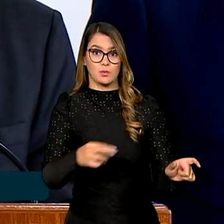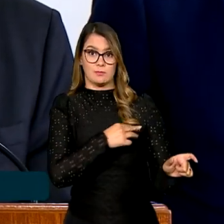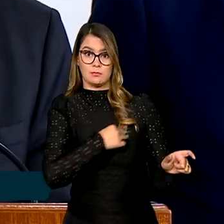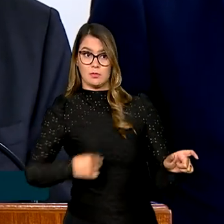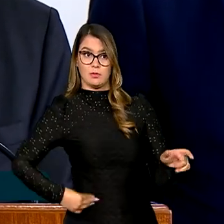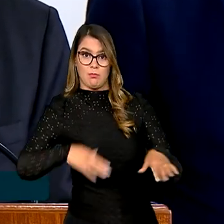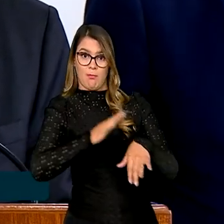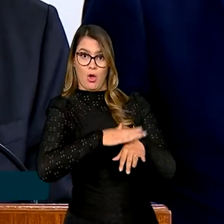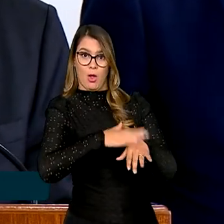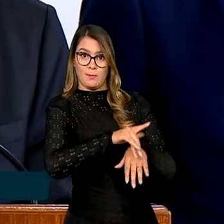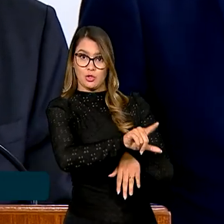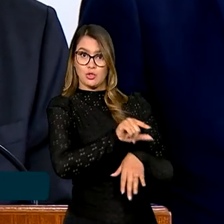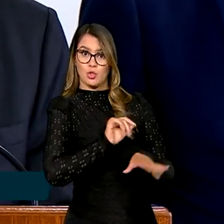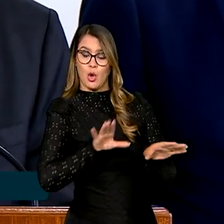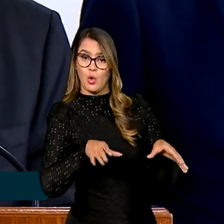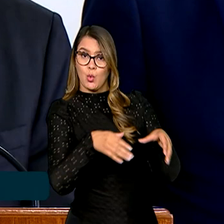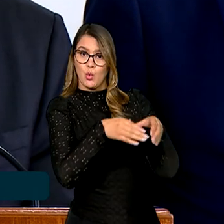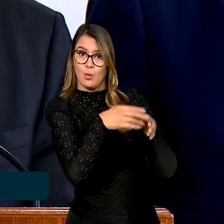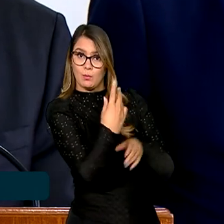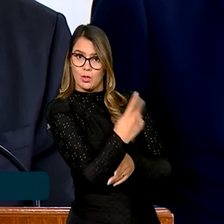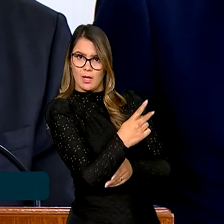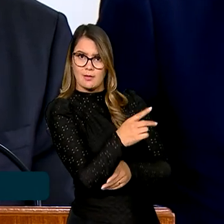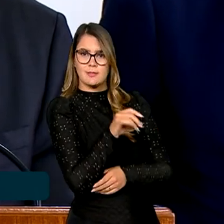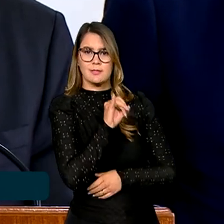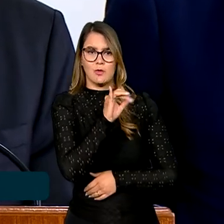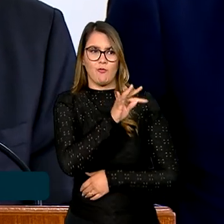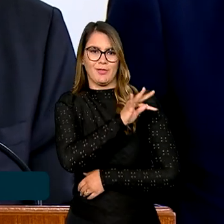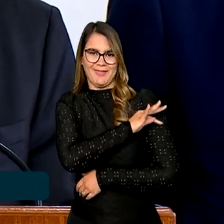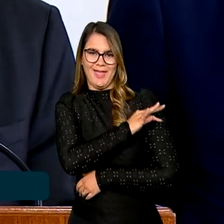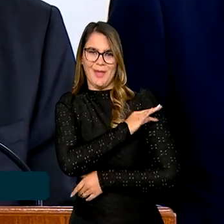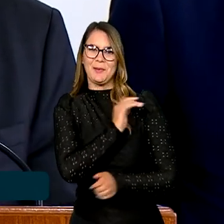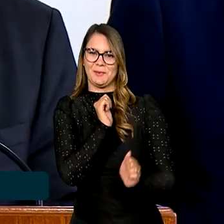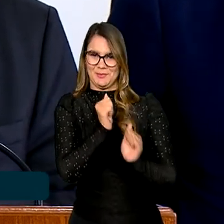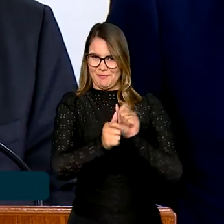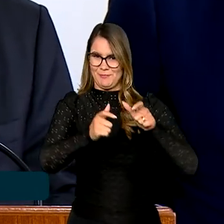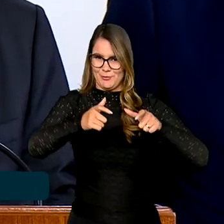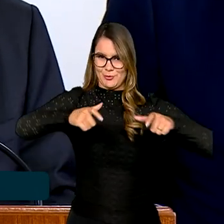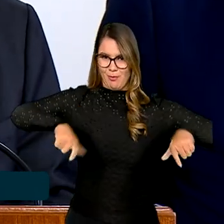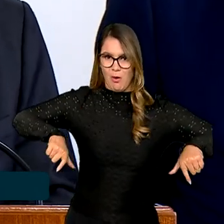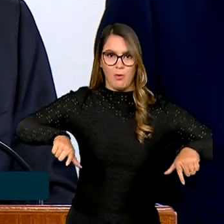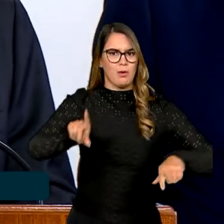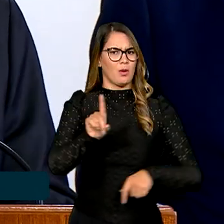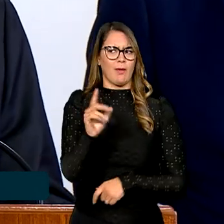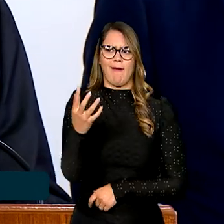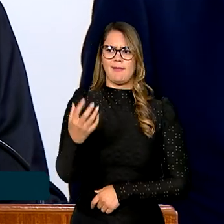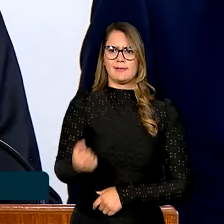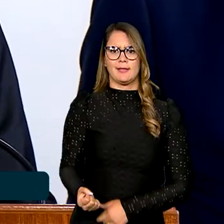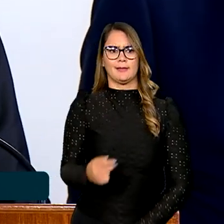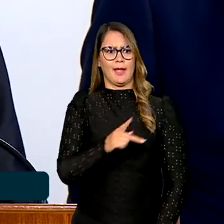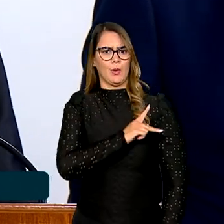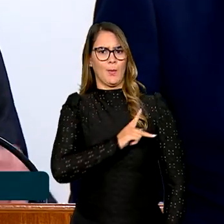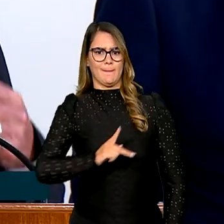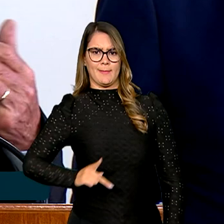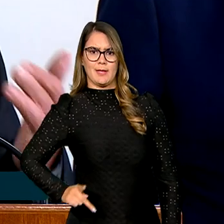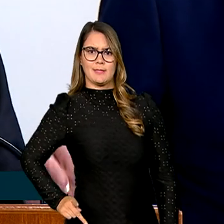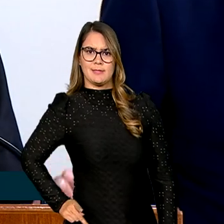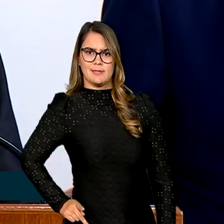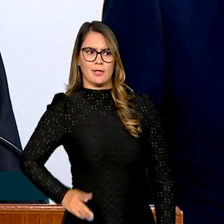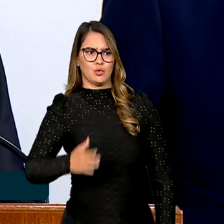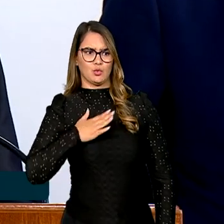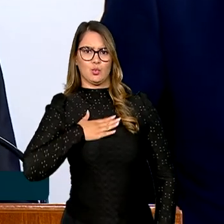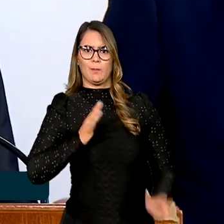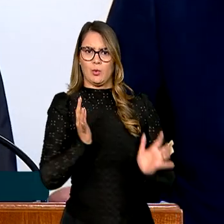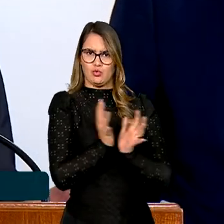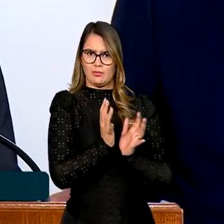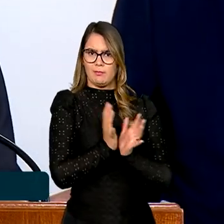ele vai jogar. Daí, eu, se fosse técnico de futebol, eu não permitiria que o presidente do meu time, por mais importante